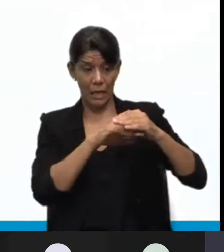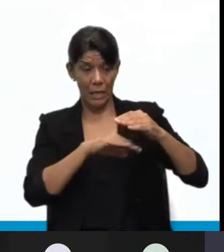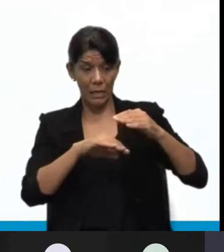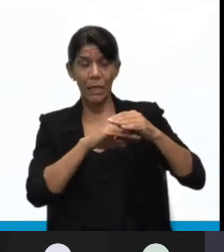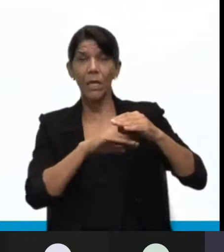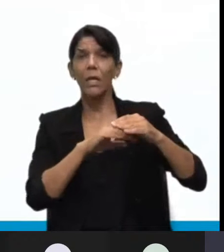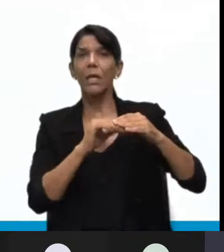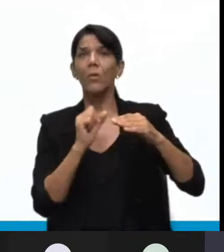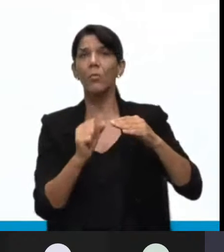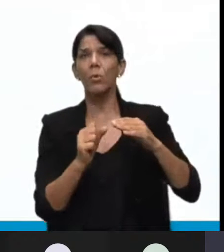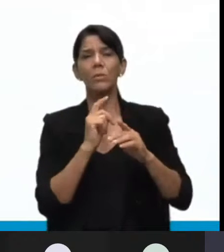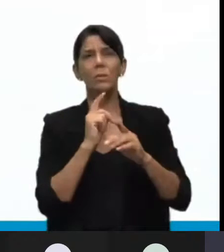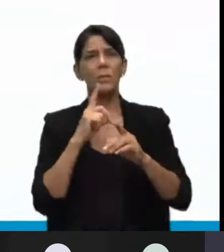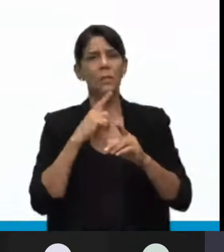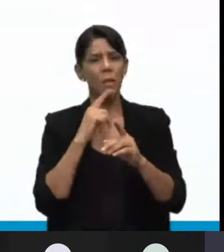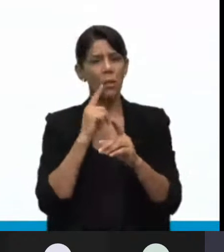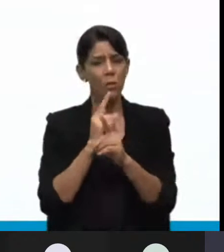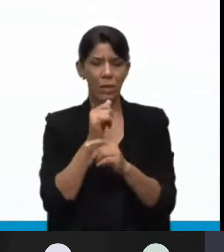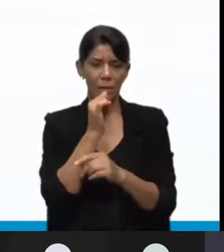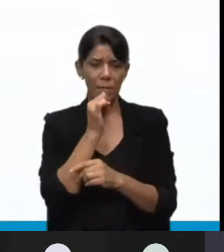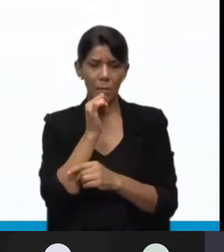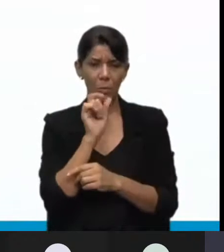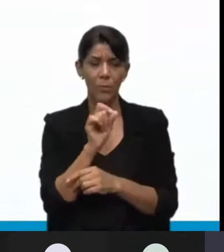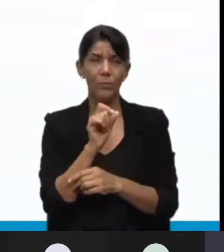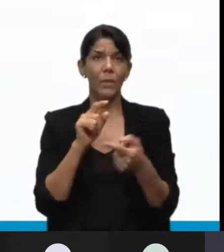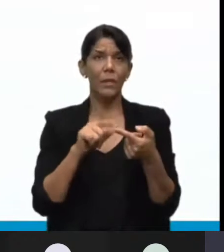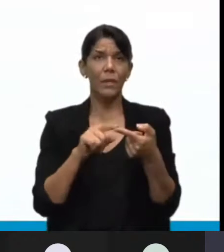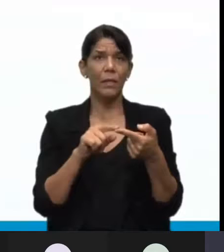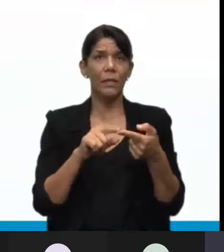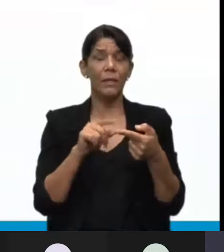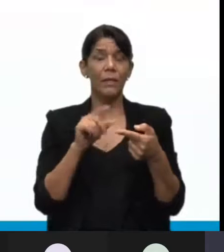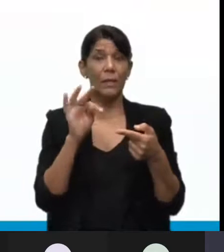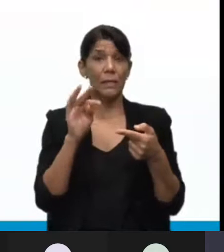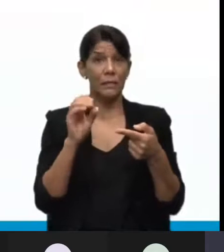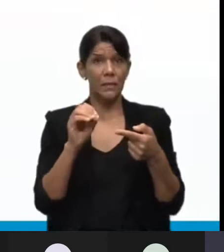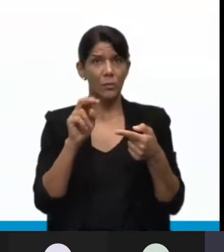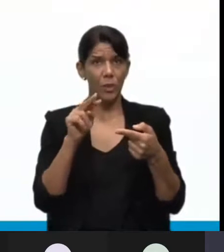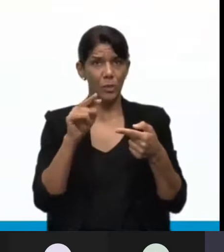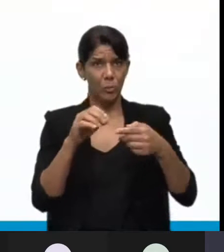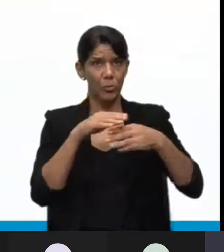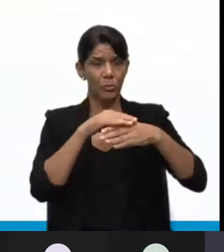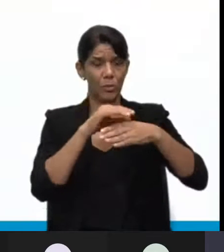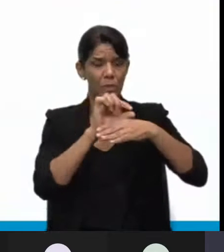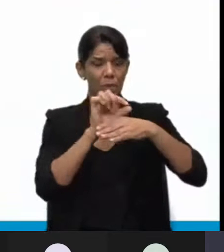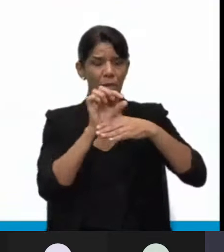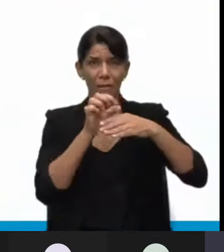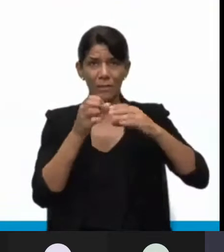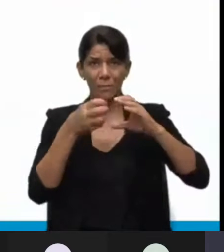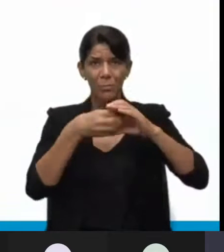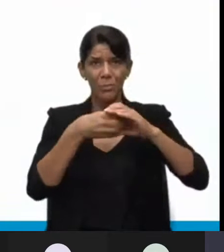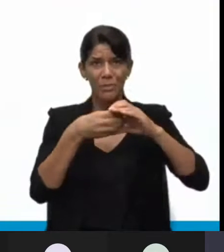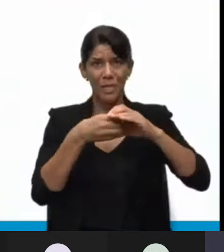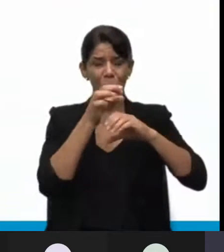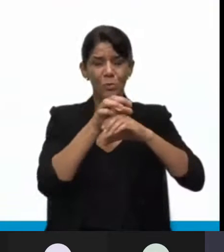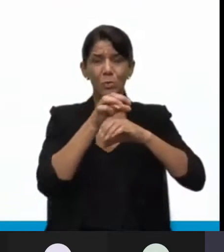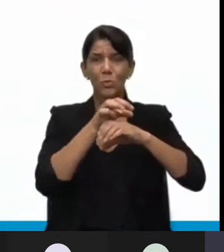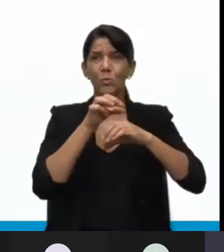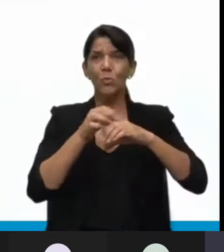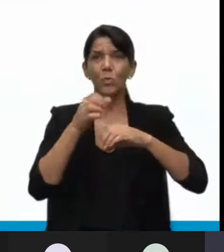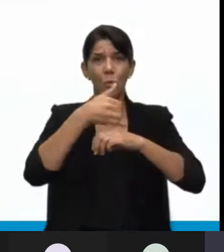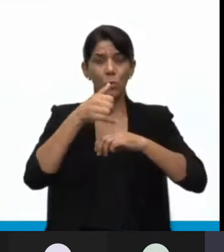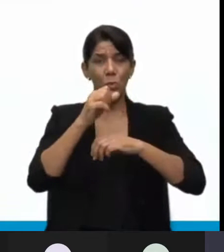subepicárdica, eu posso encontrar, por exemplo, tecido adiposo, como eu estou vendo aqui, né? Então, isso aqui, ó,